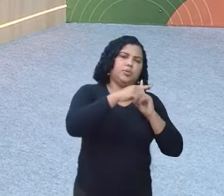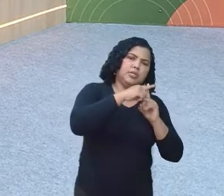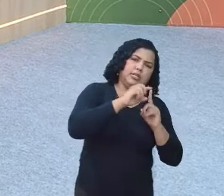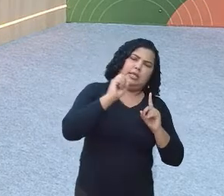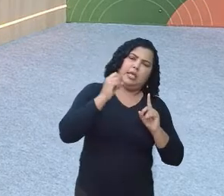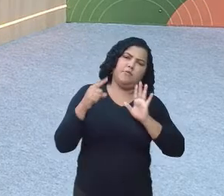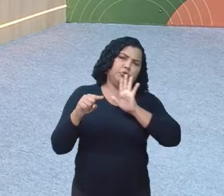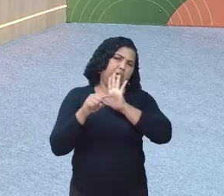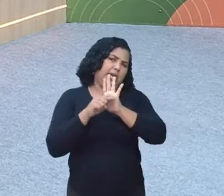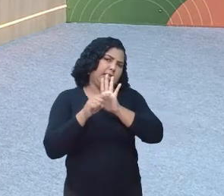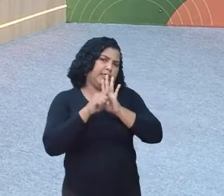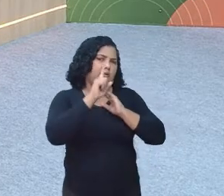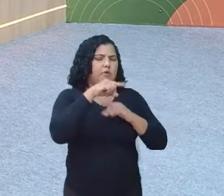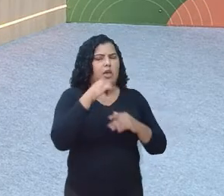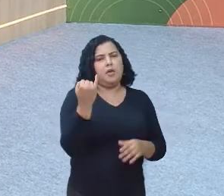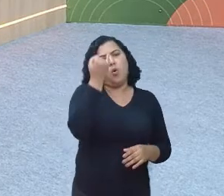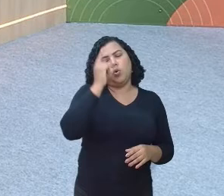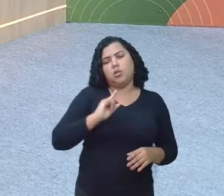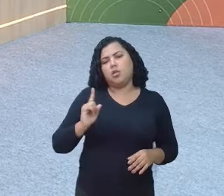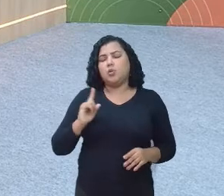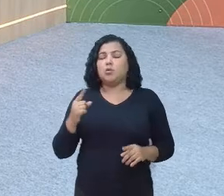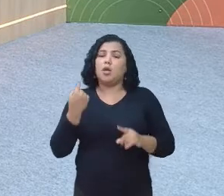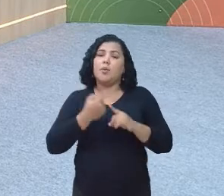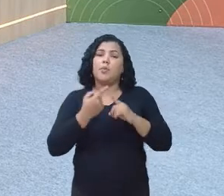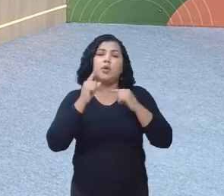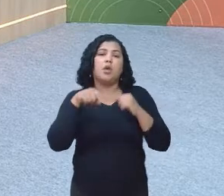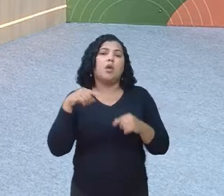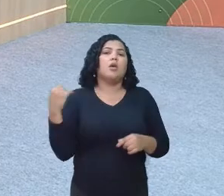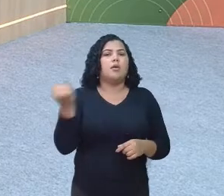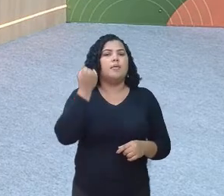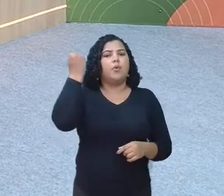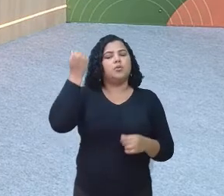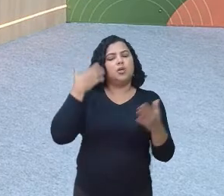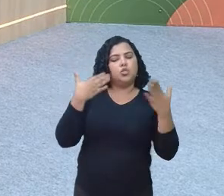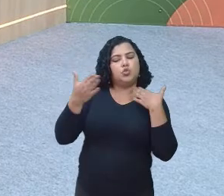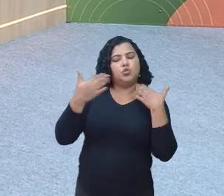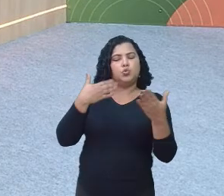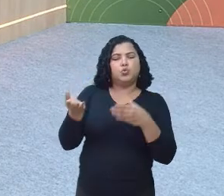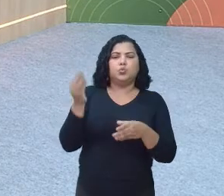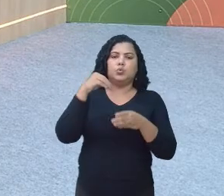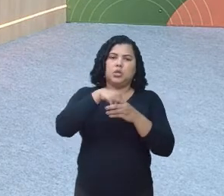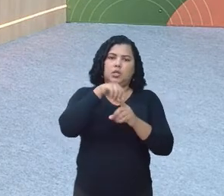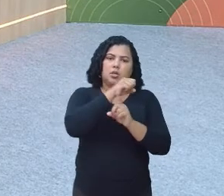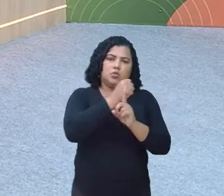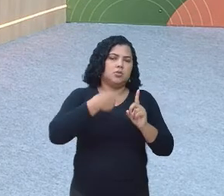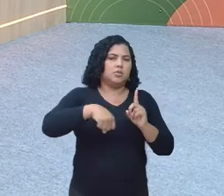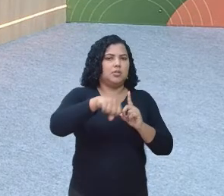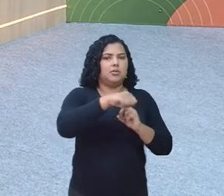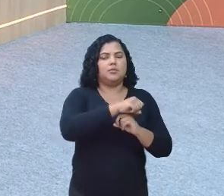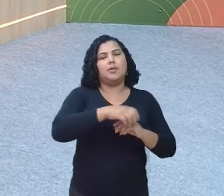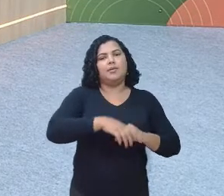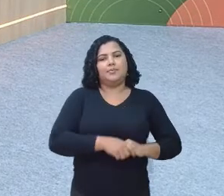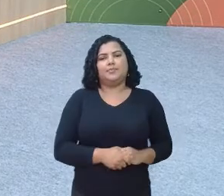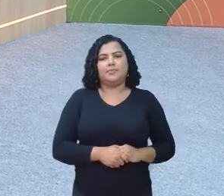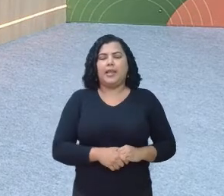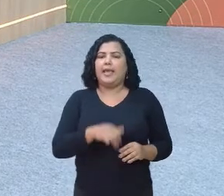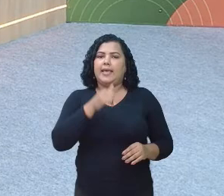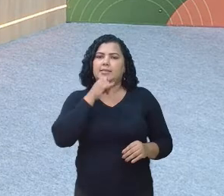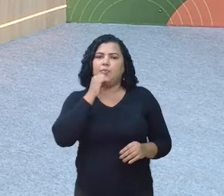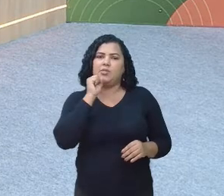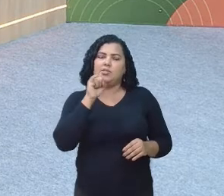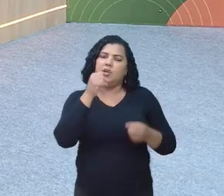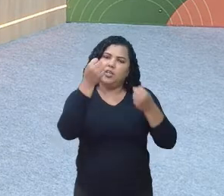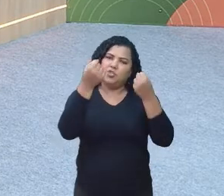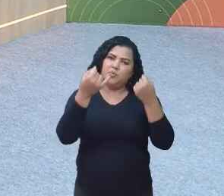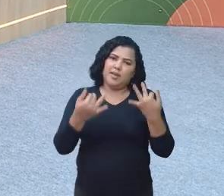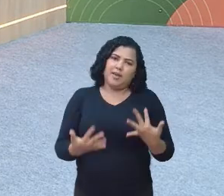negativo, ele é relevante, por que é importante discutir esse tema para a sociedade. Então, por exemplo, se eu quero falar sobre saúde pública,